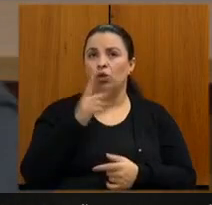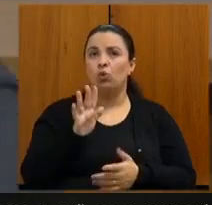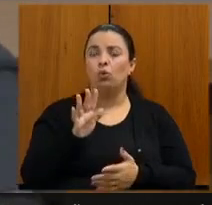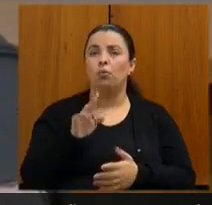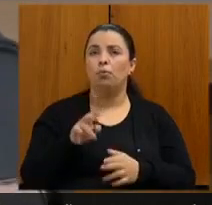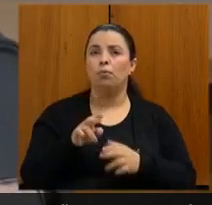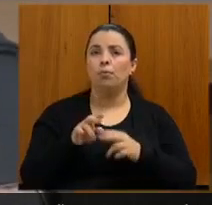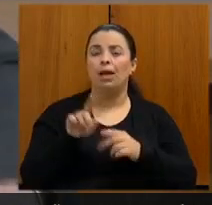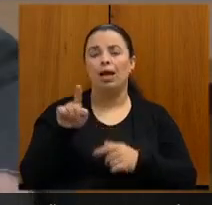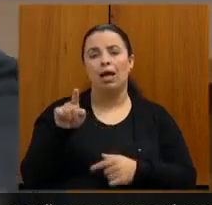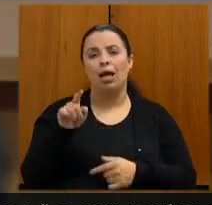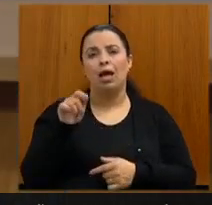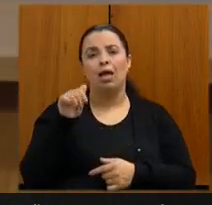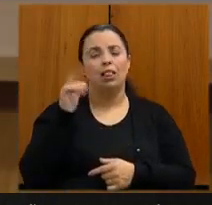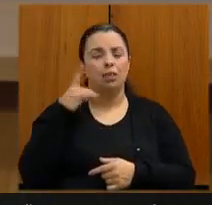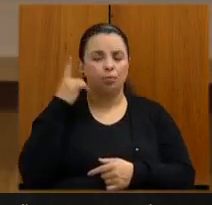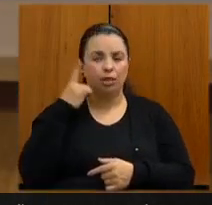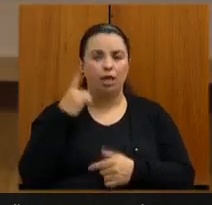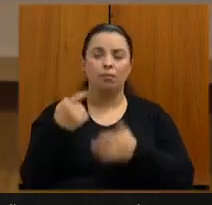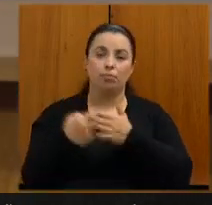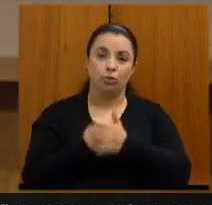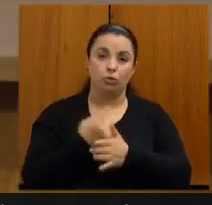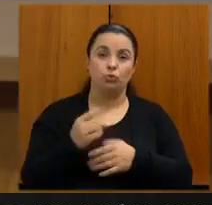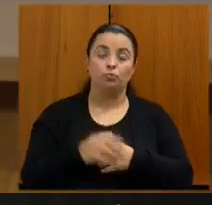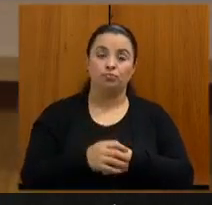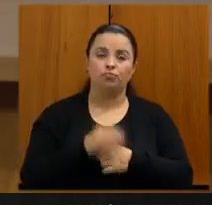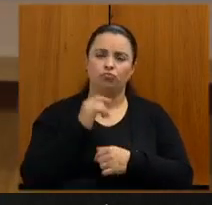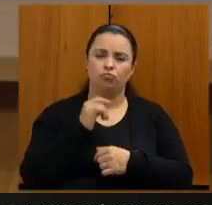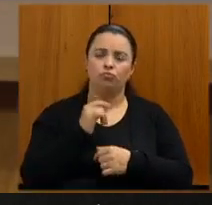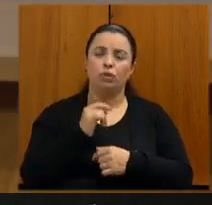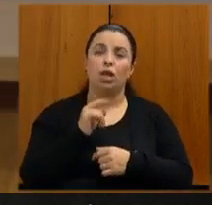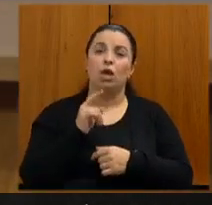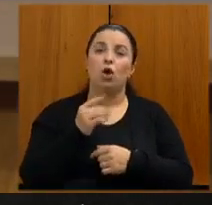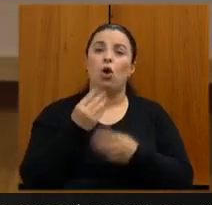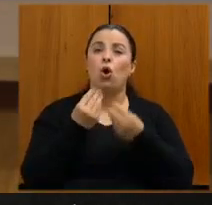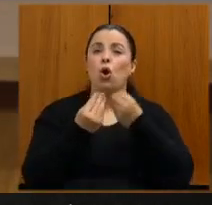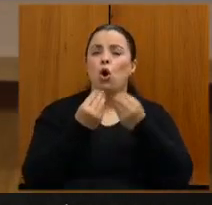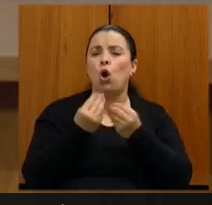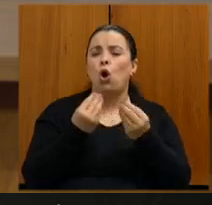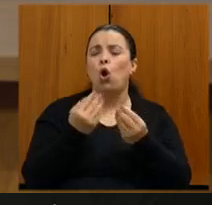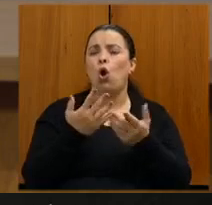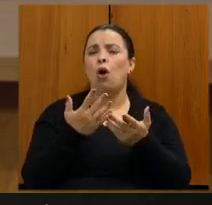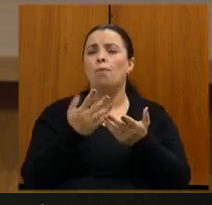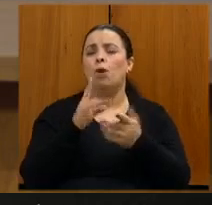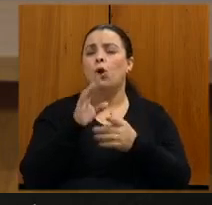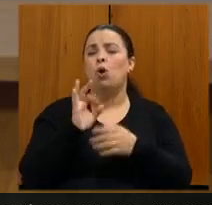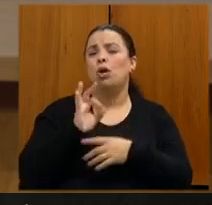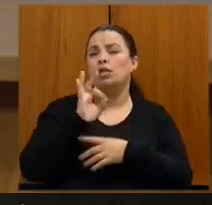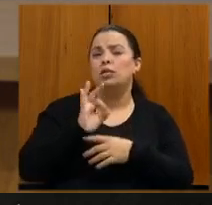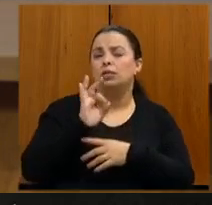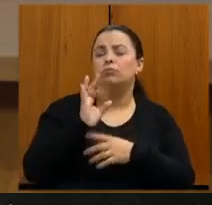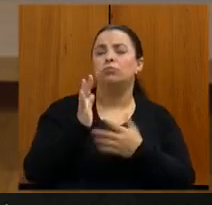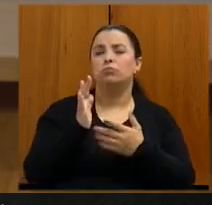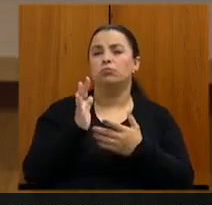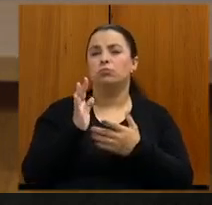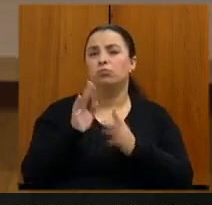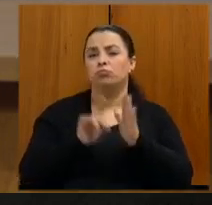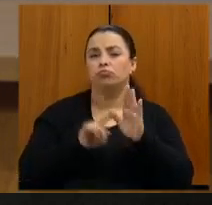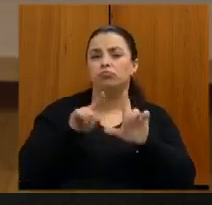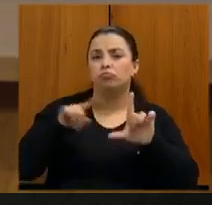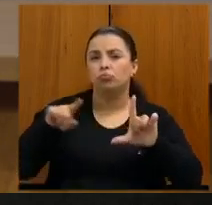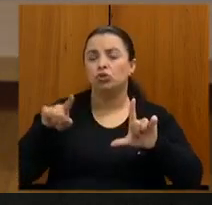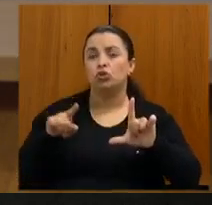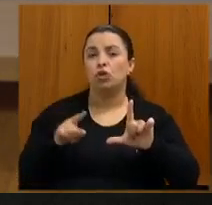inclusive pela senhora deputada é sobre indicadores de produtividade nós temos metas pactuadas